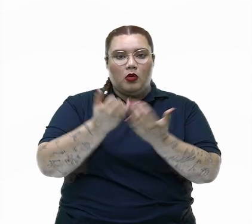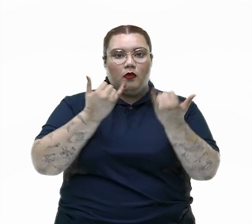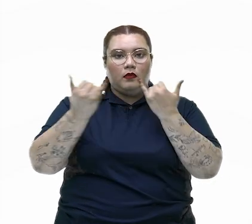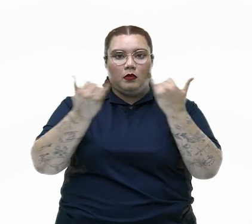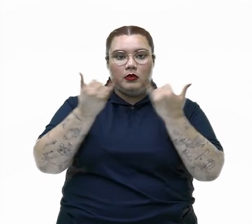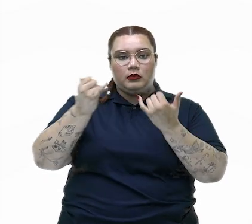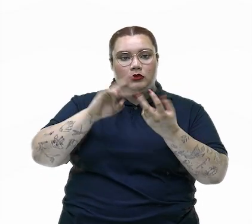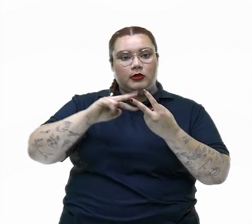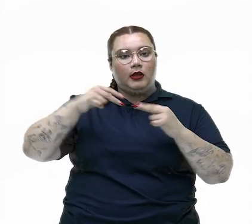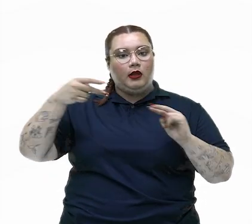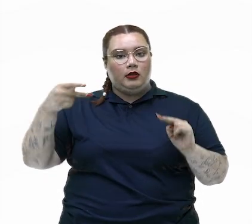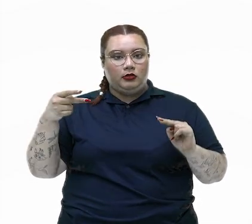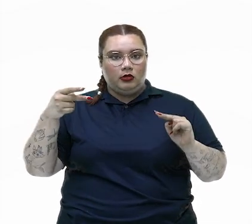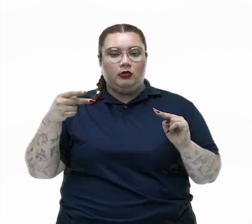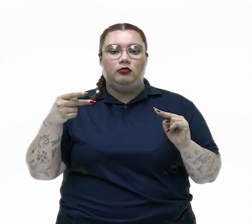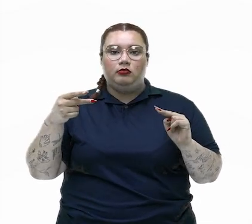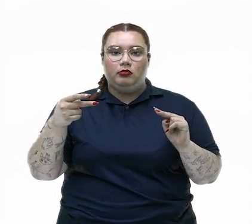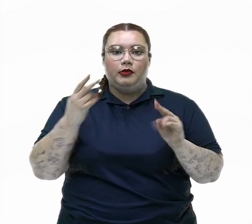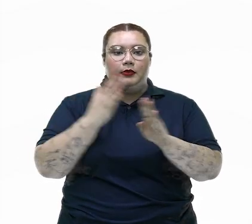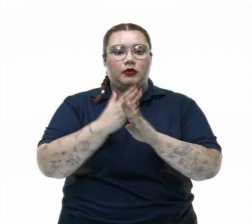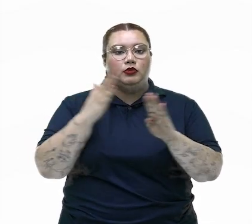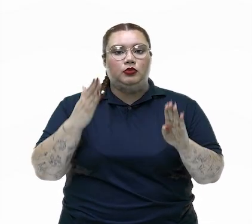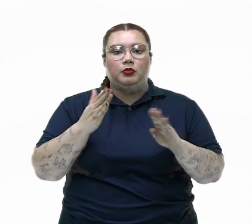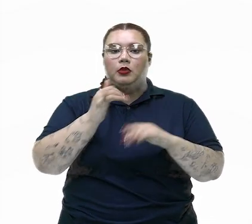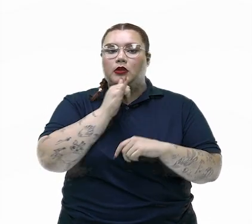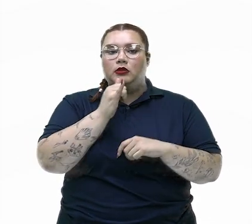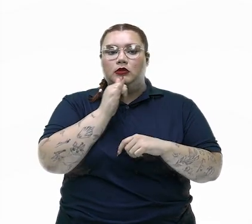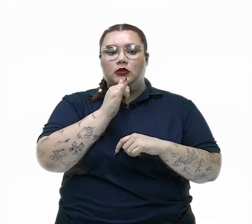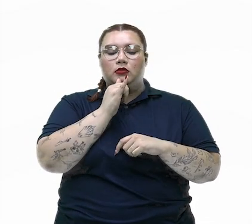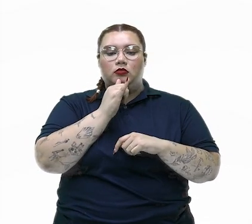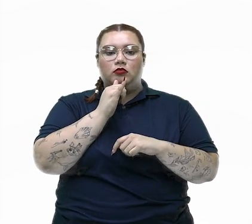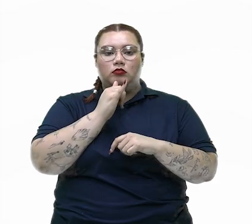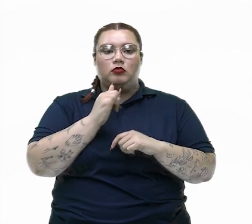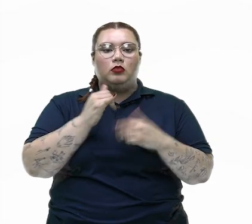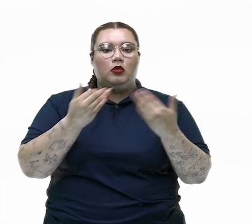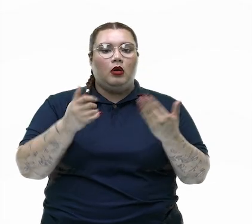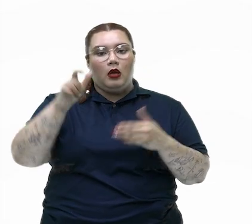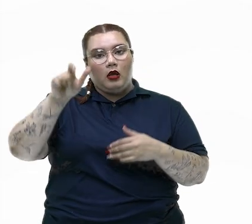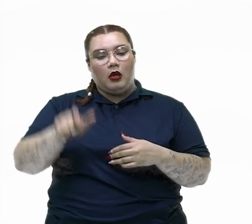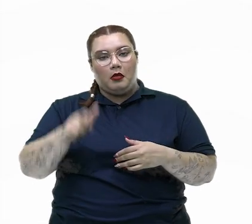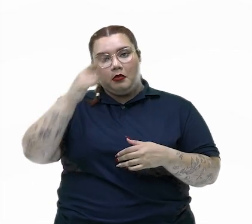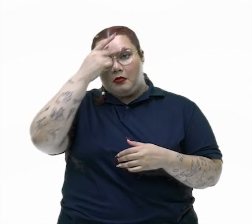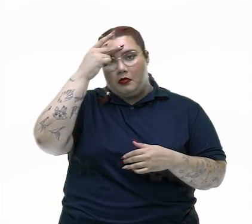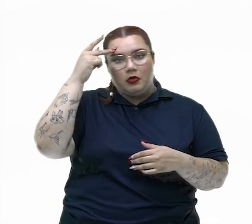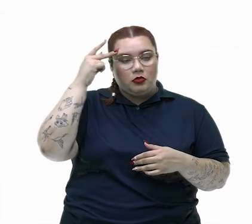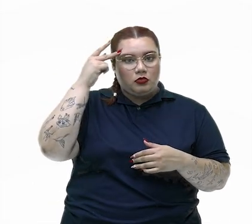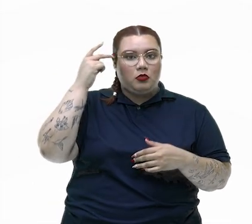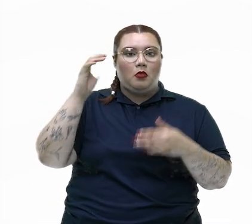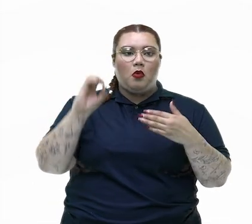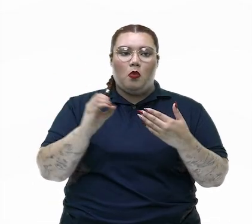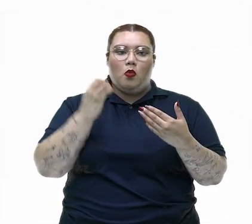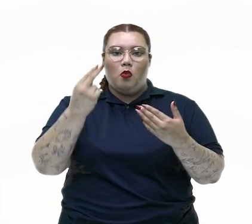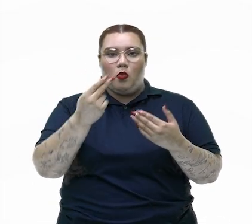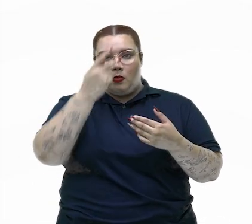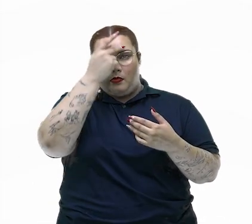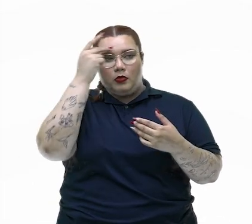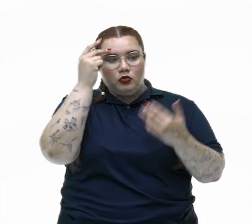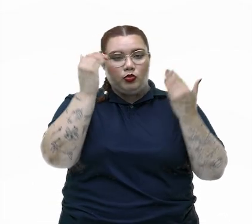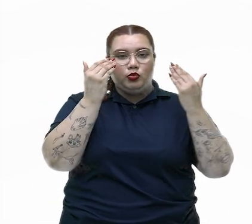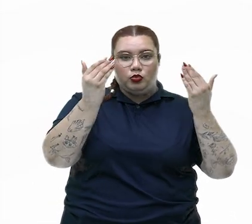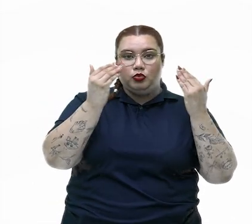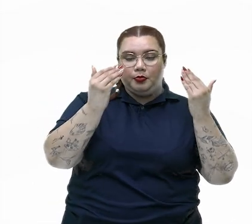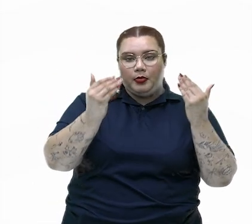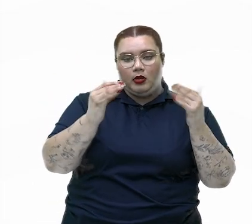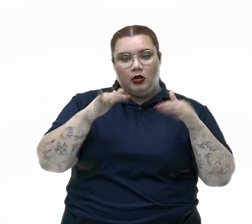dessa investigação, para determinar, por exemplo, né, a identificação de possíveis suspeitos. Então, isso aí é